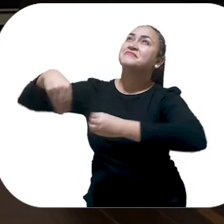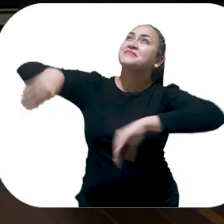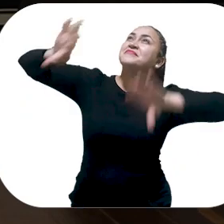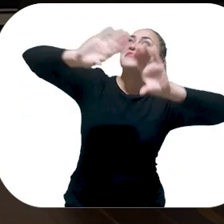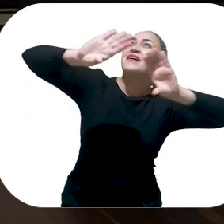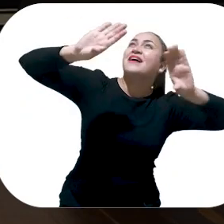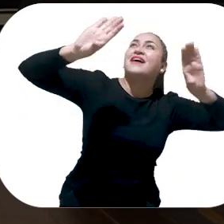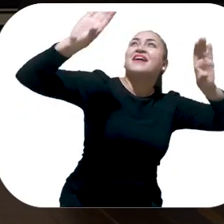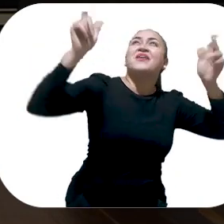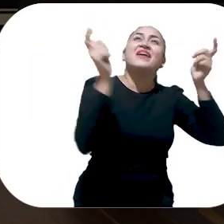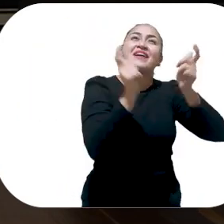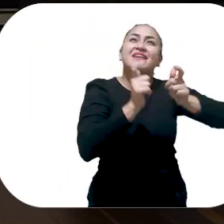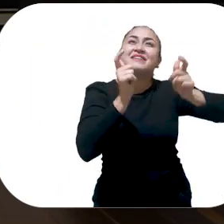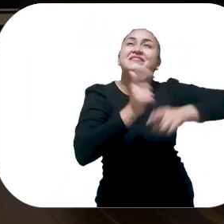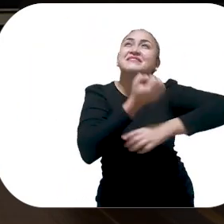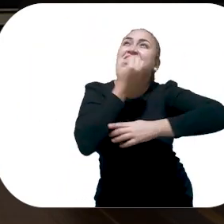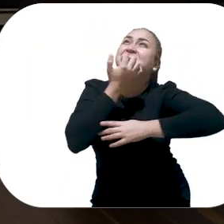paraíso.